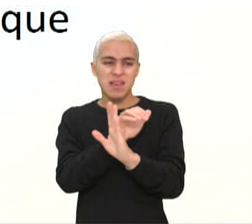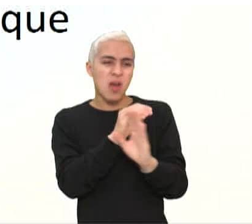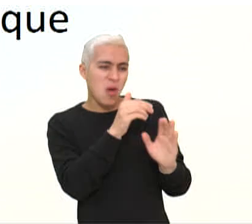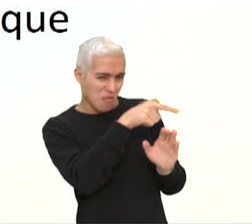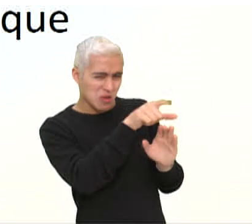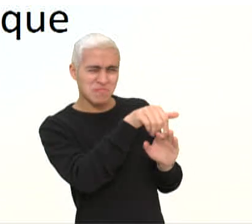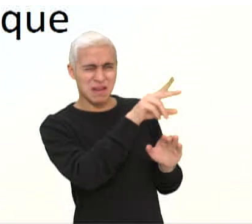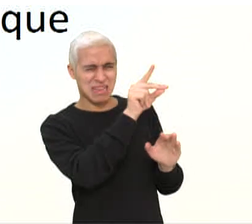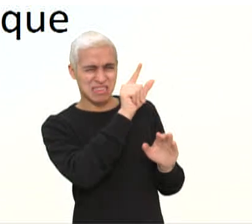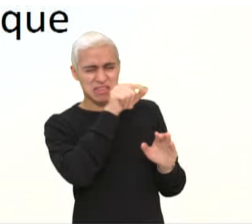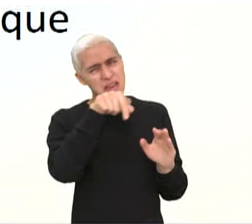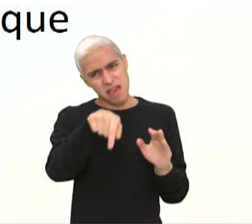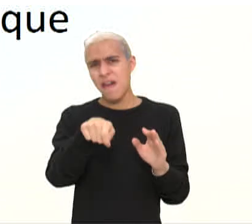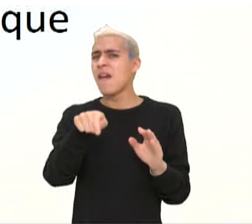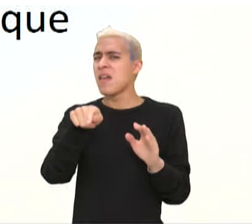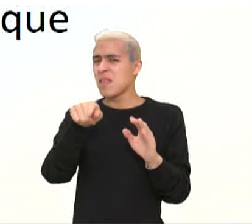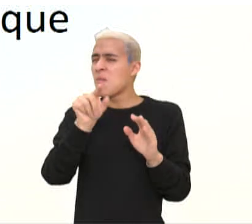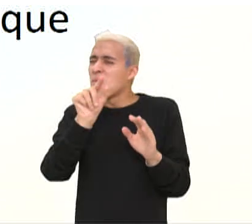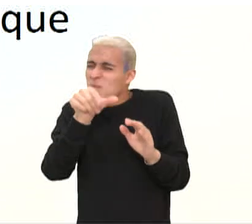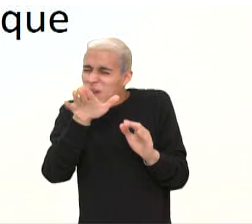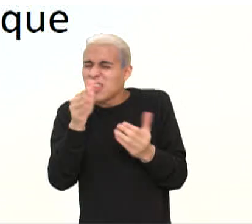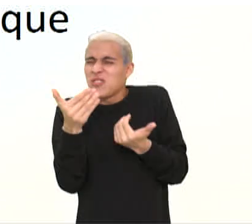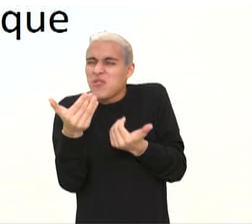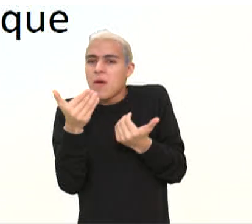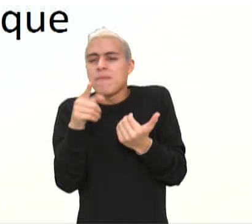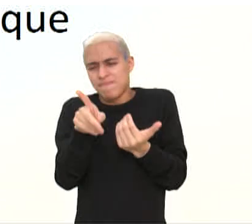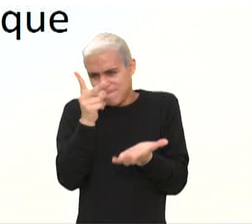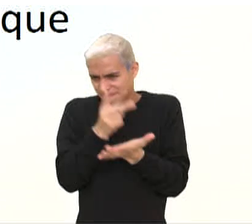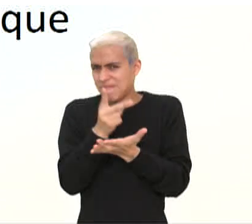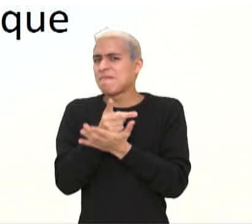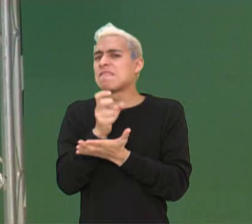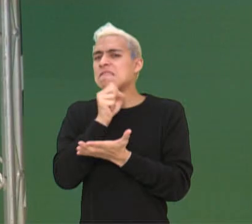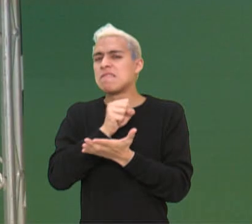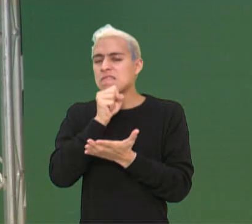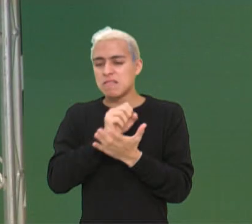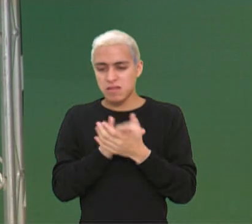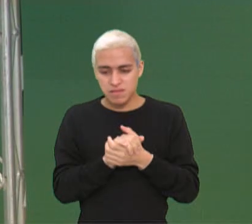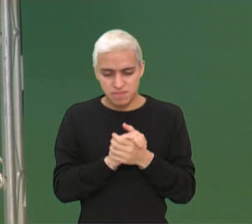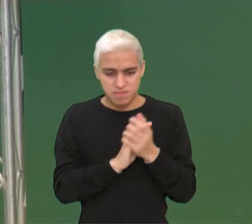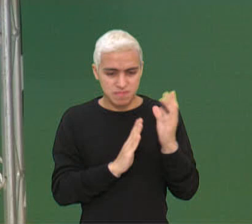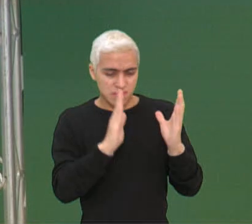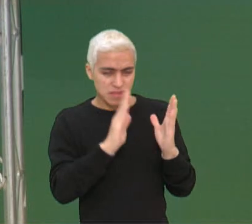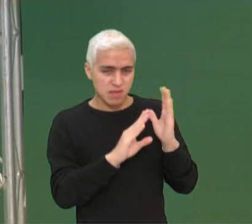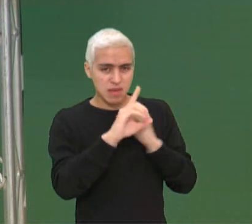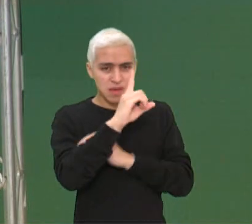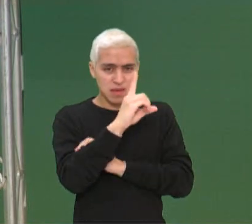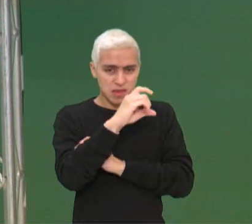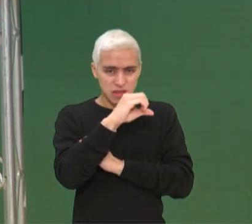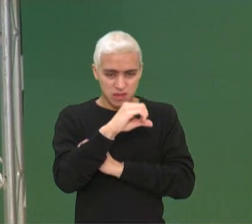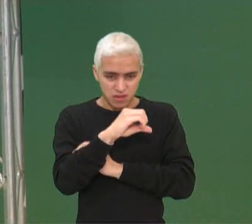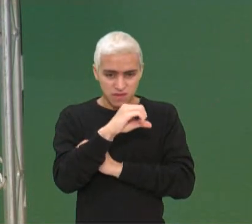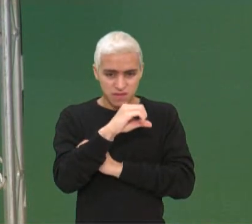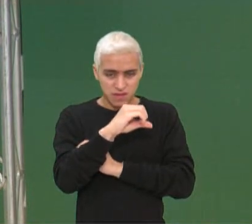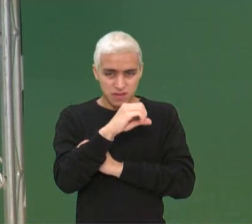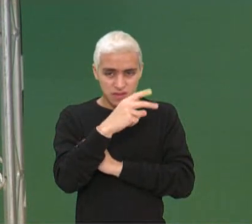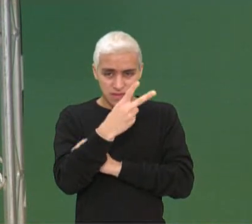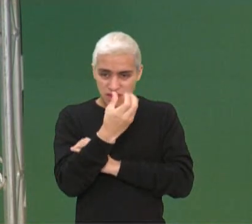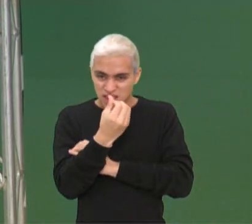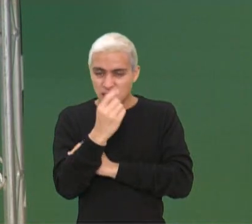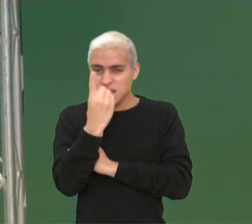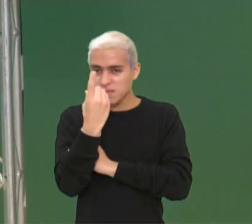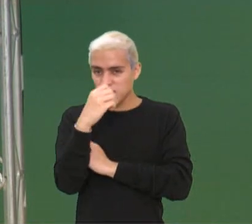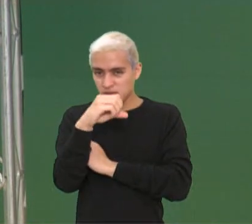mas é antigo também, um pouquinho mais jovem que o Sené, né? Ele foi descoberto entre 1926 e 1927, por